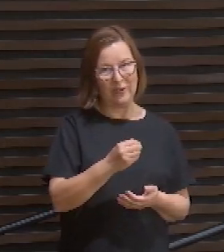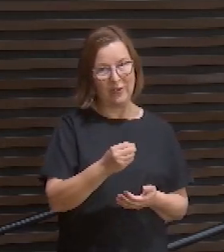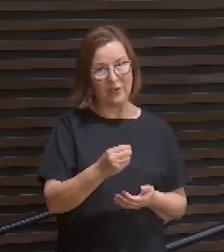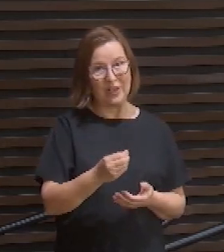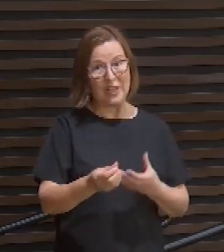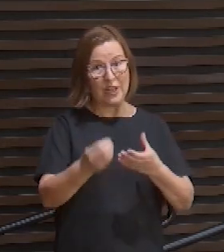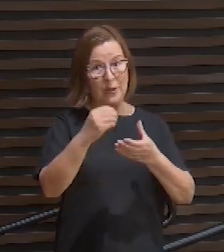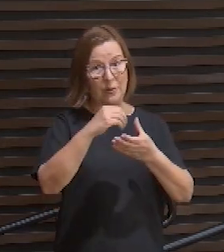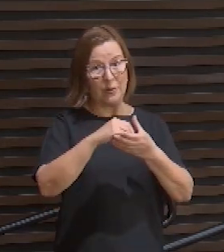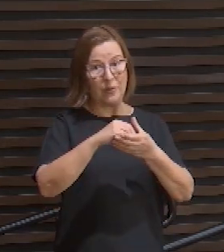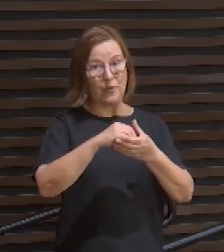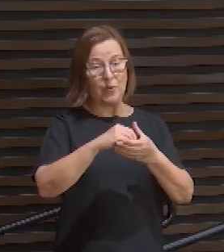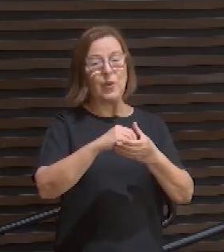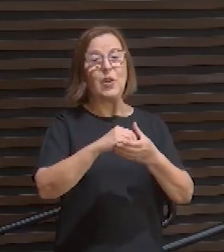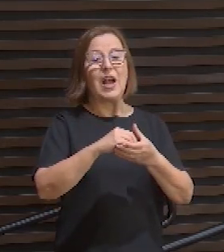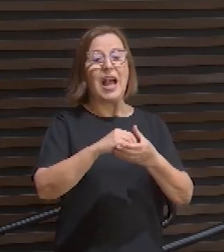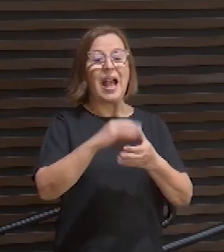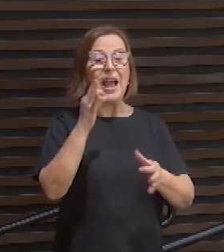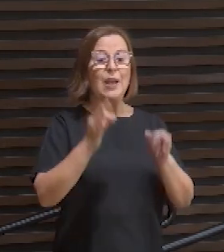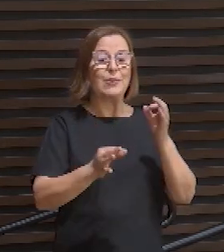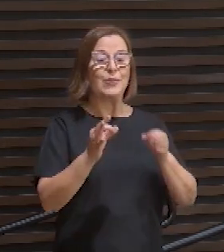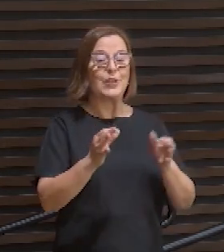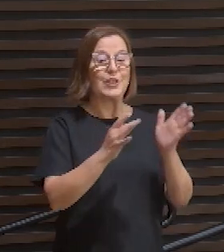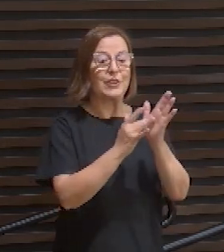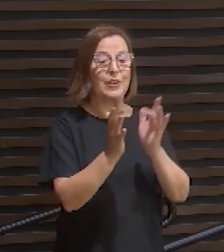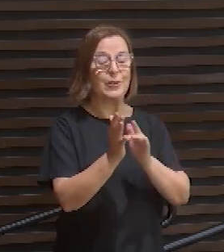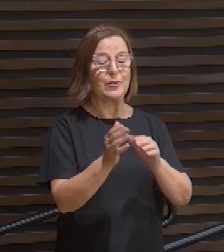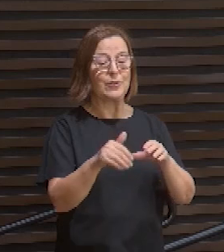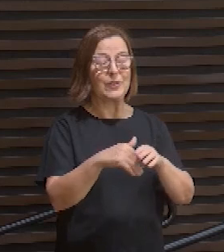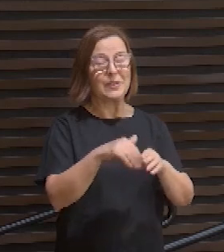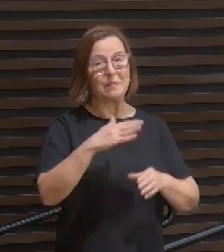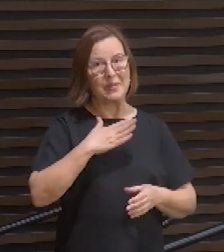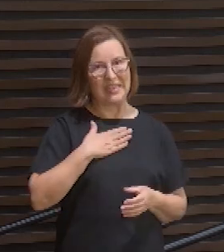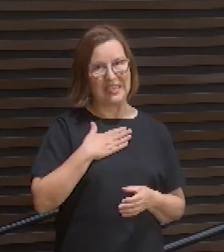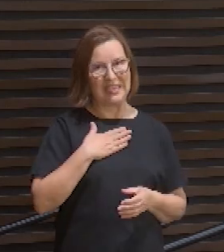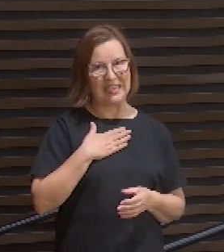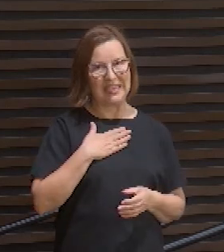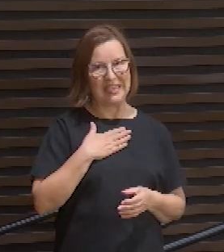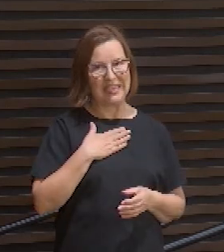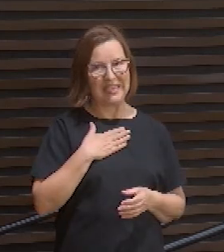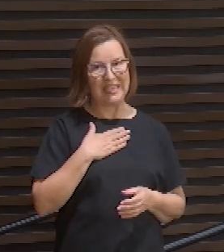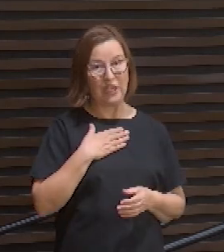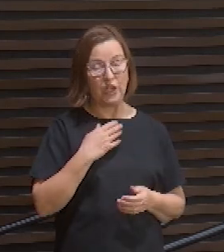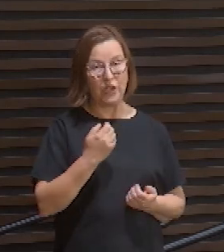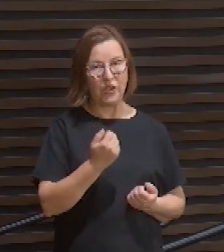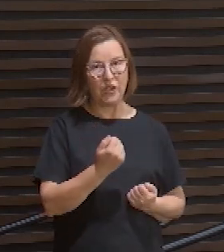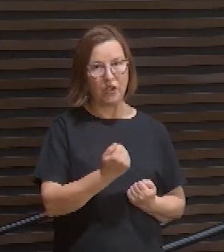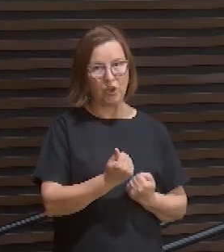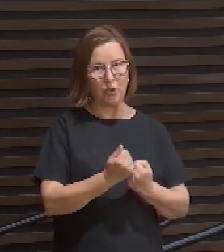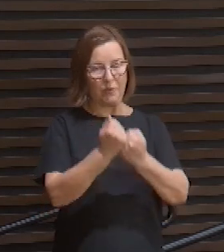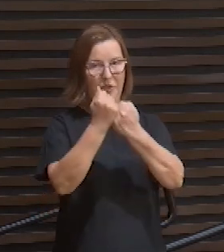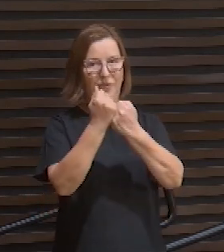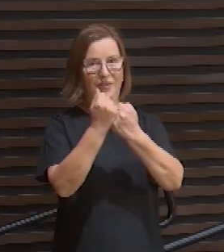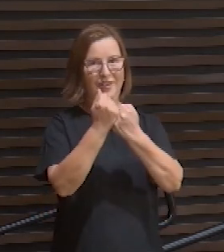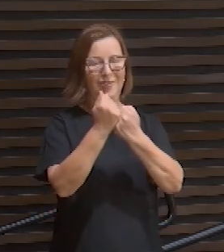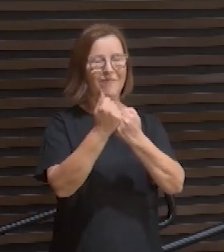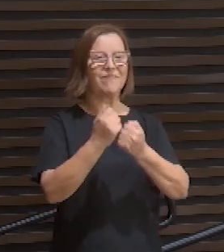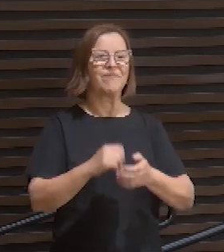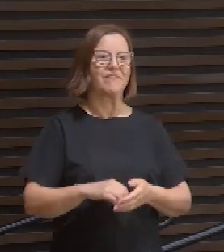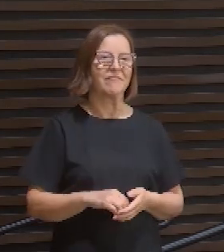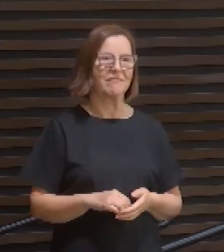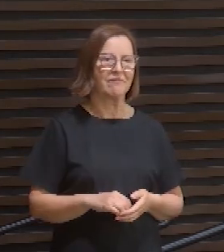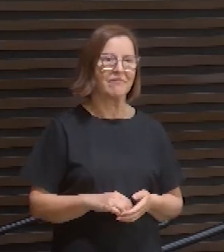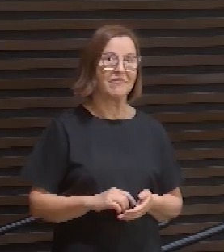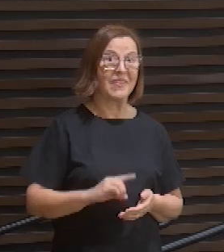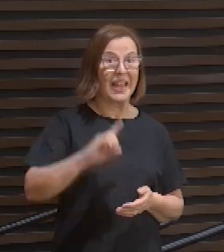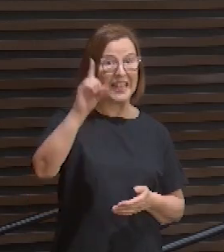mim. É isso que acontece, isso que é o Evangelho. A substituição. Então ele diz assim: aquele que não conheceu